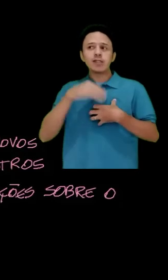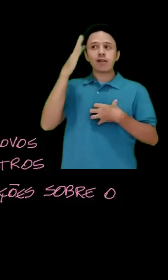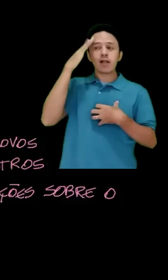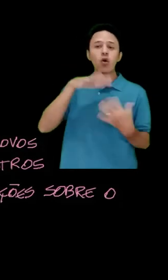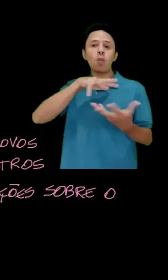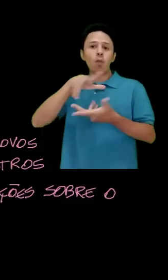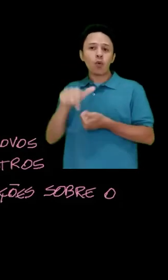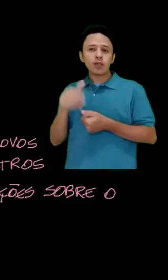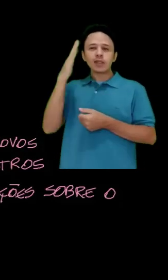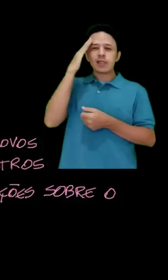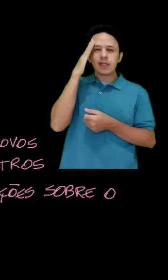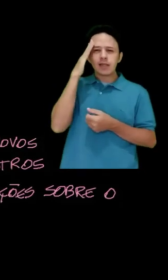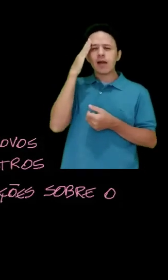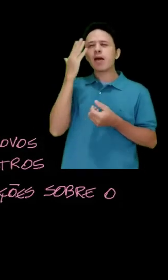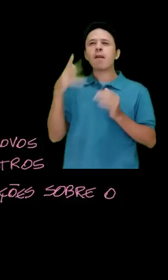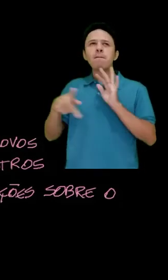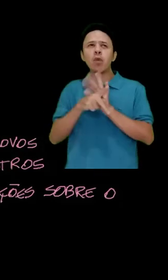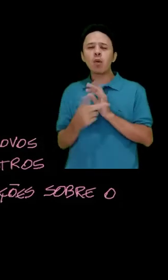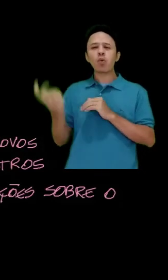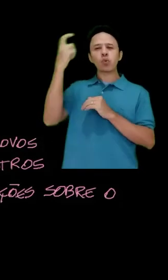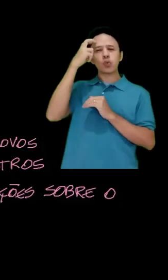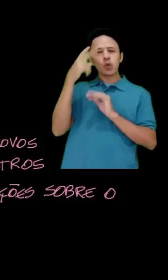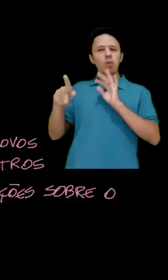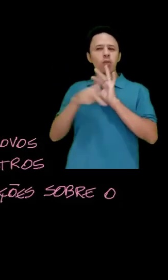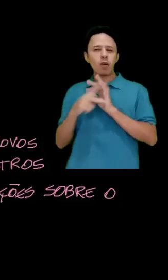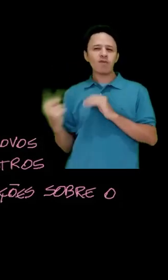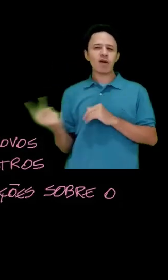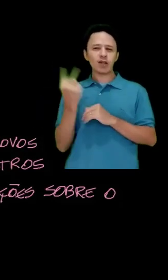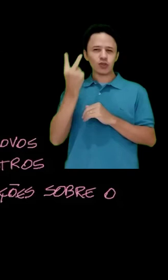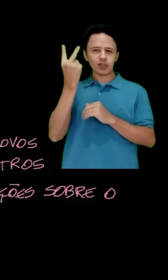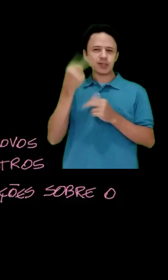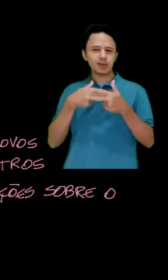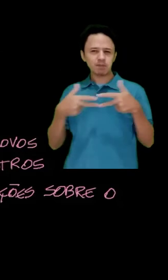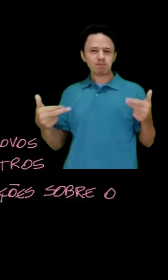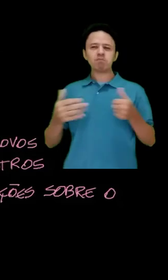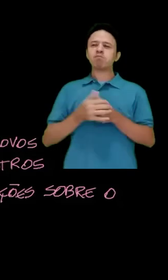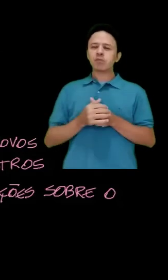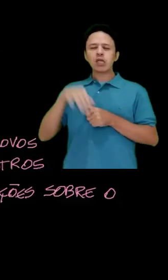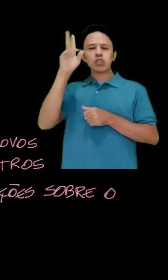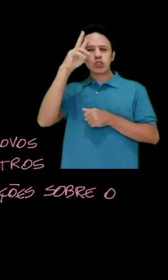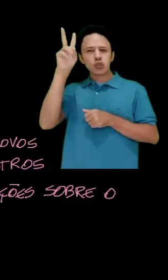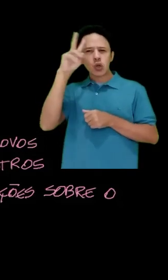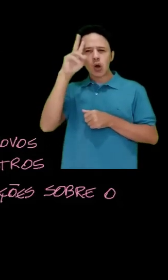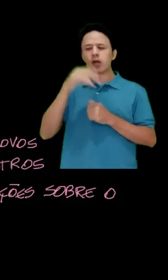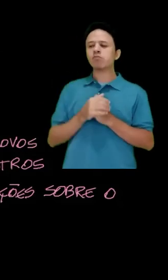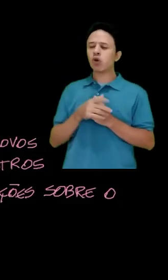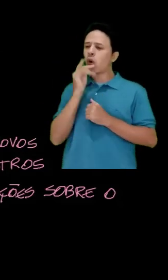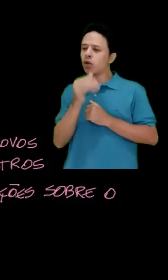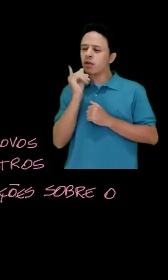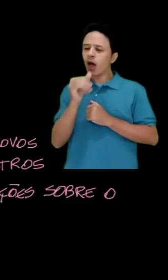de compreender o mundo, de compreender a própria cultura e os próprios valores. Eram histórias